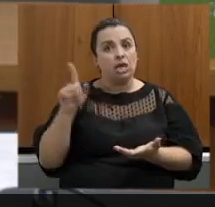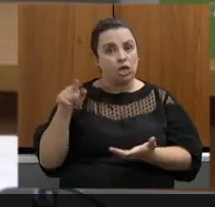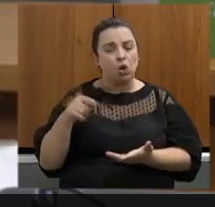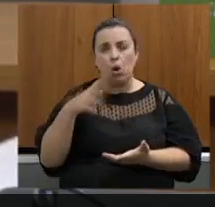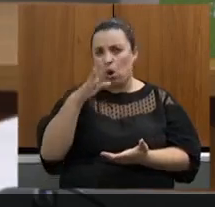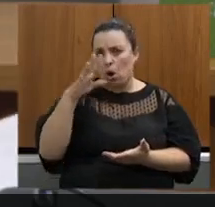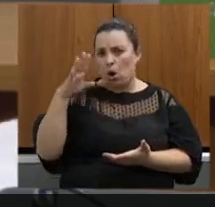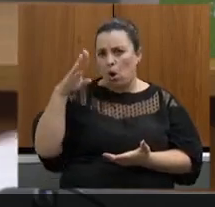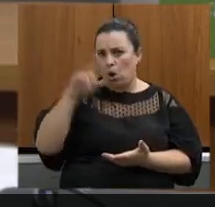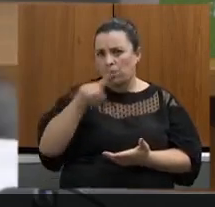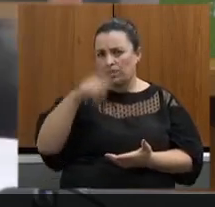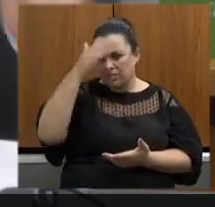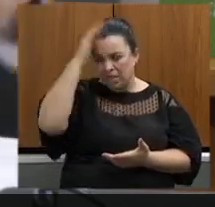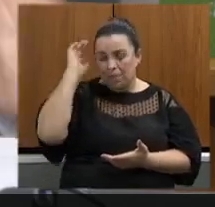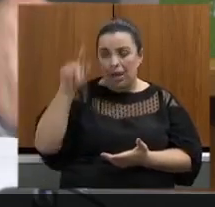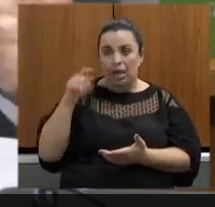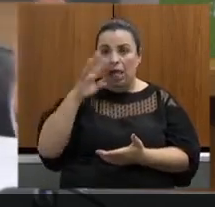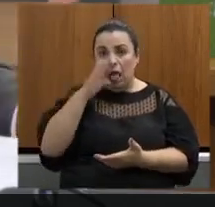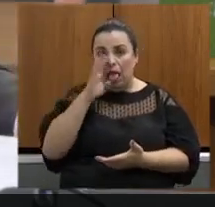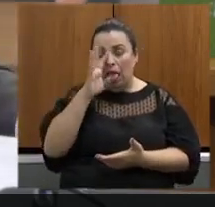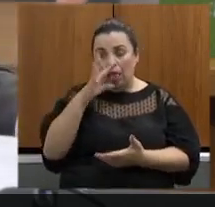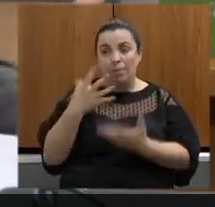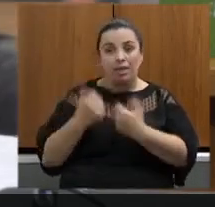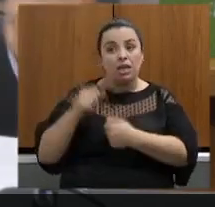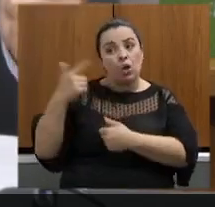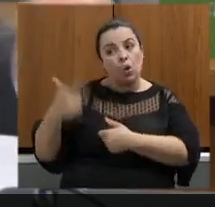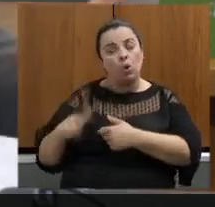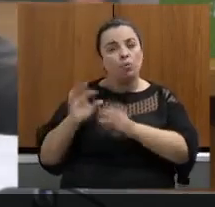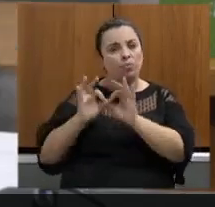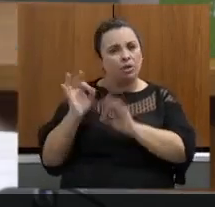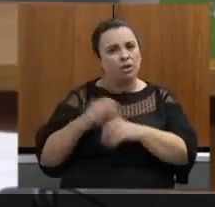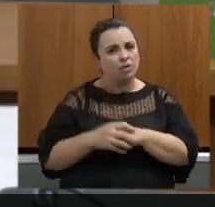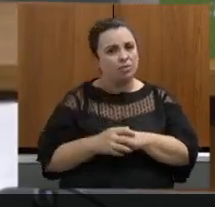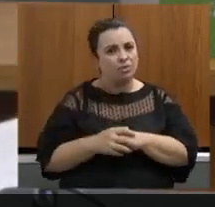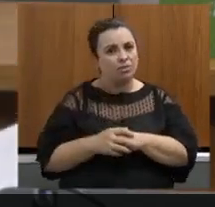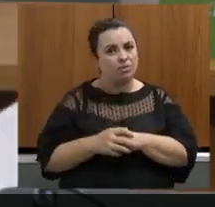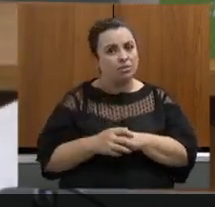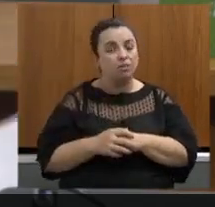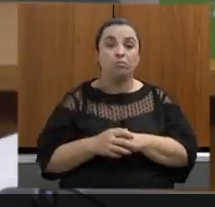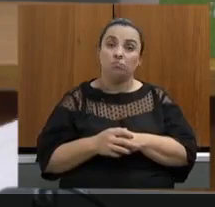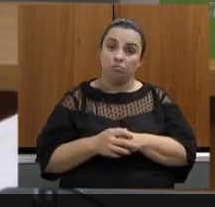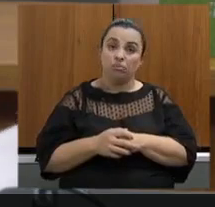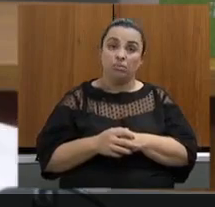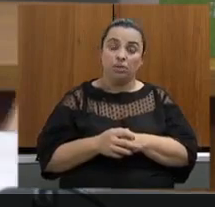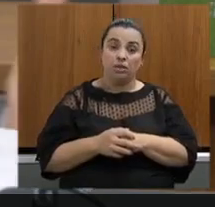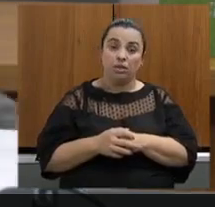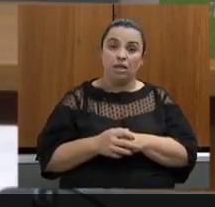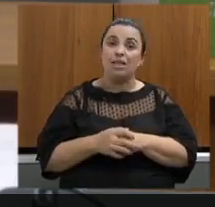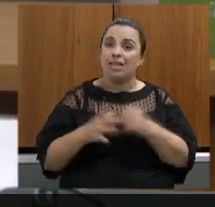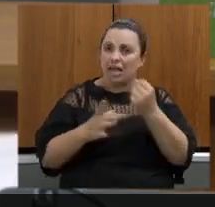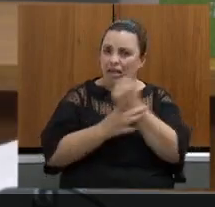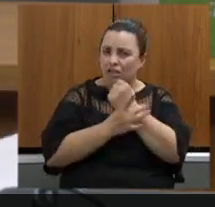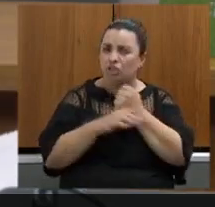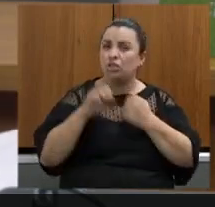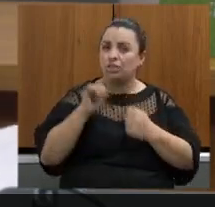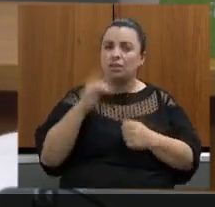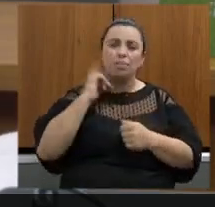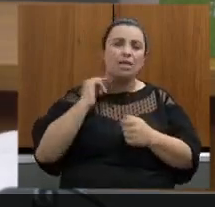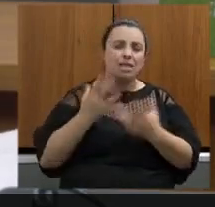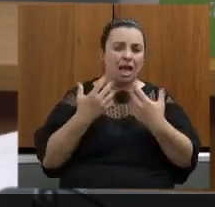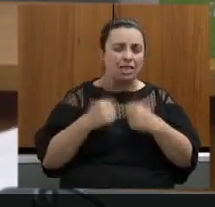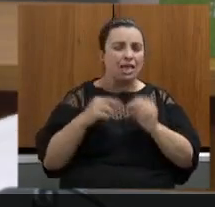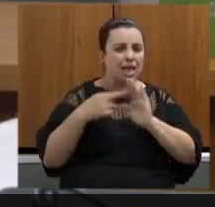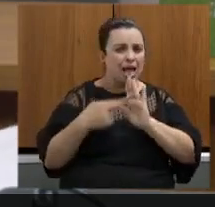promoções e progressões das carreiras estão garantidas mesmo Minas aderiram ao regime 3 o